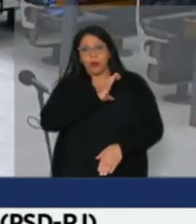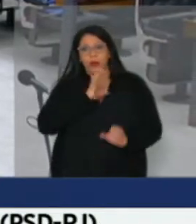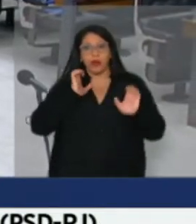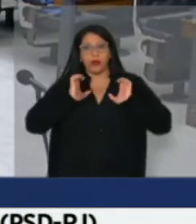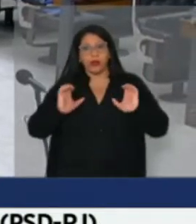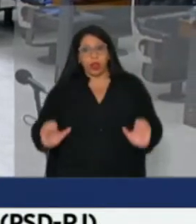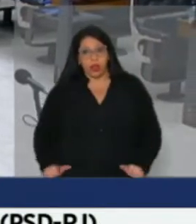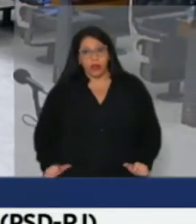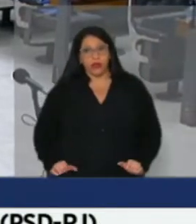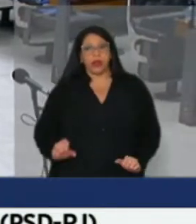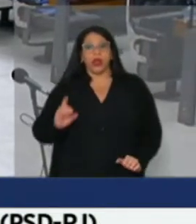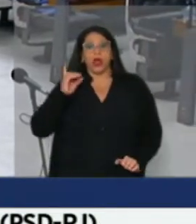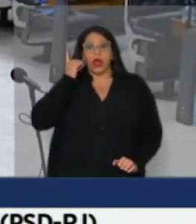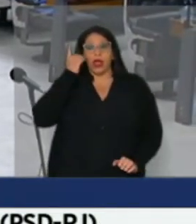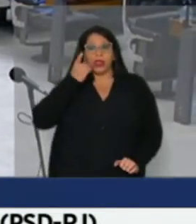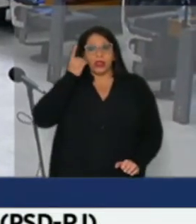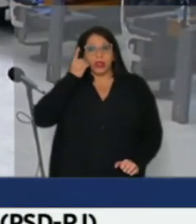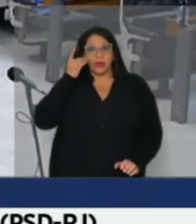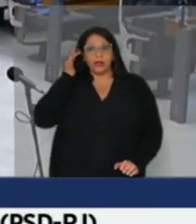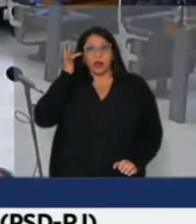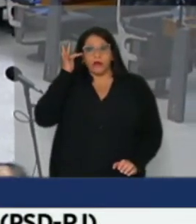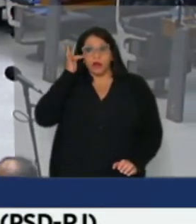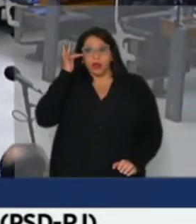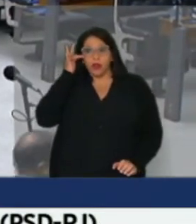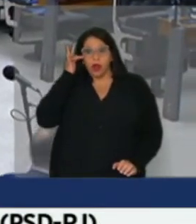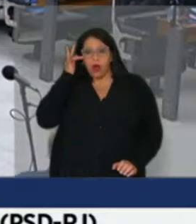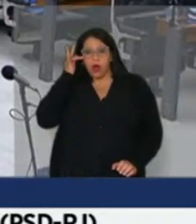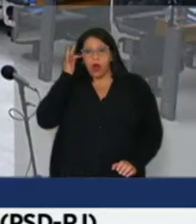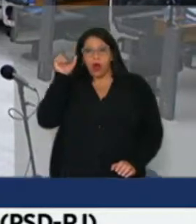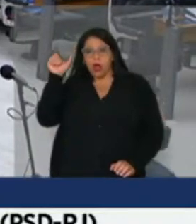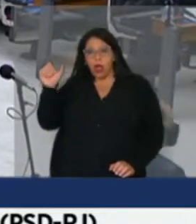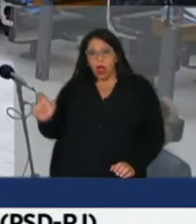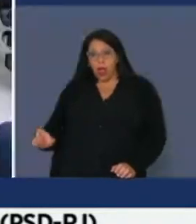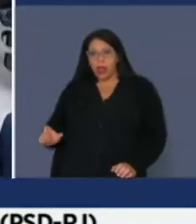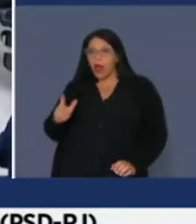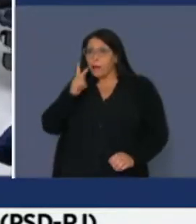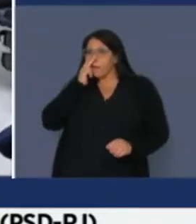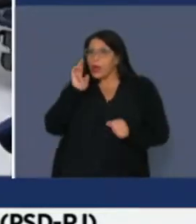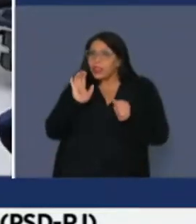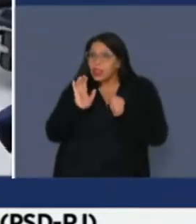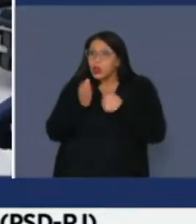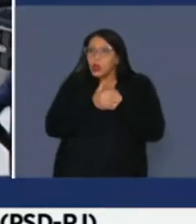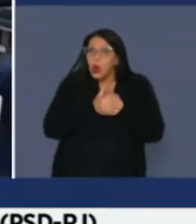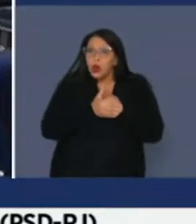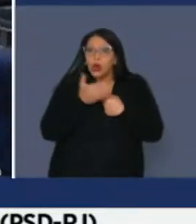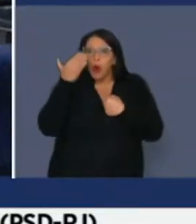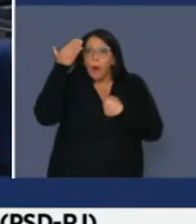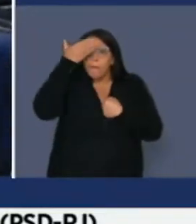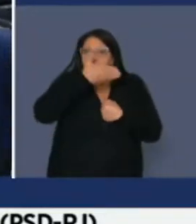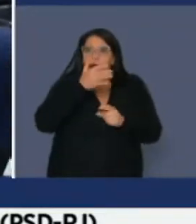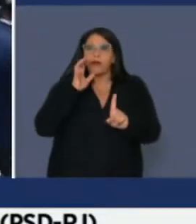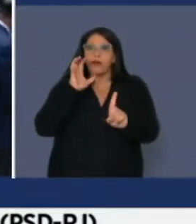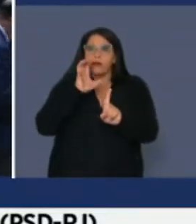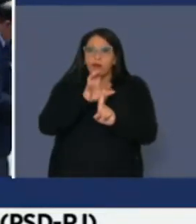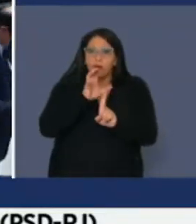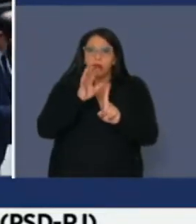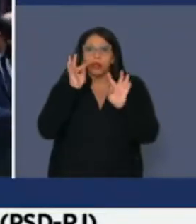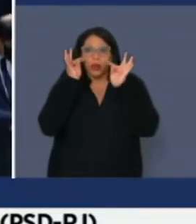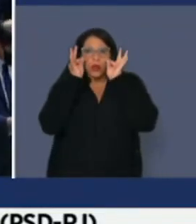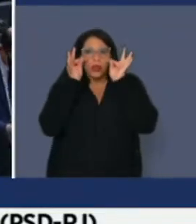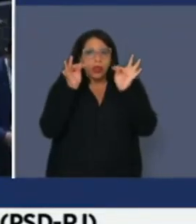Lis, segundo o deputado Alexandre Leite, ocultou provas, coagiu testemunhas e que,